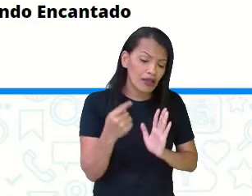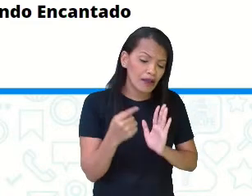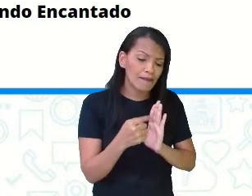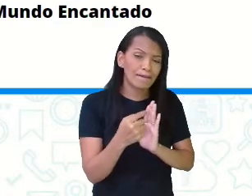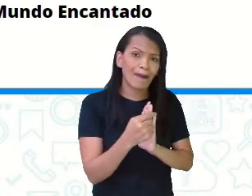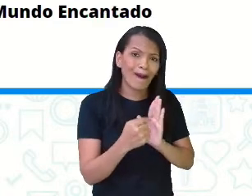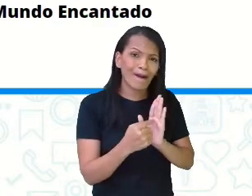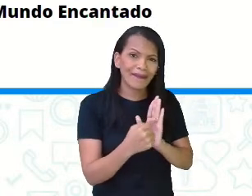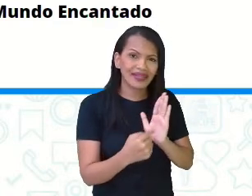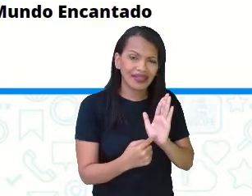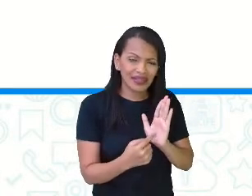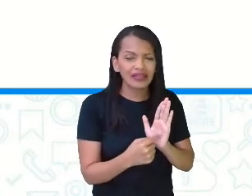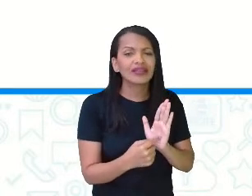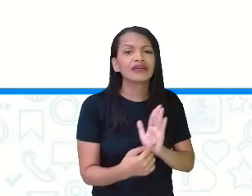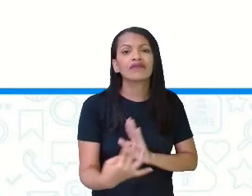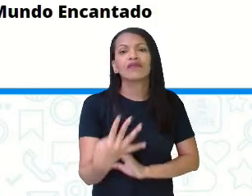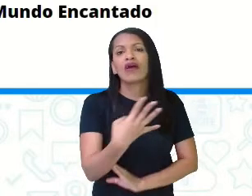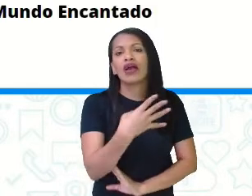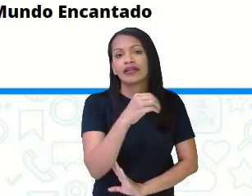Fácil? Fácil